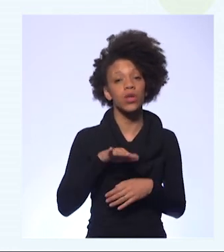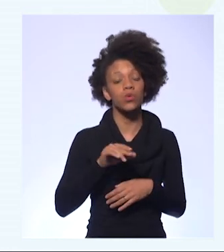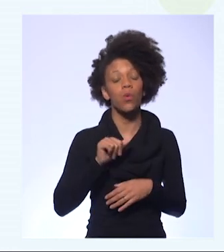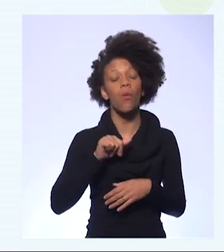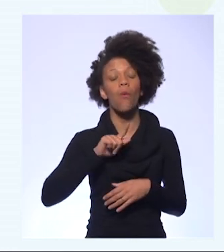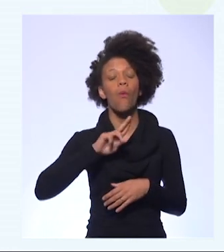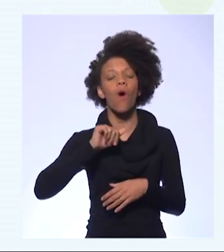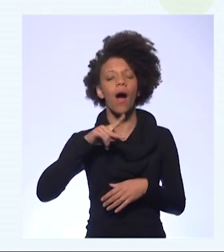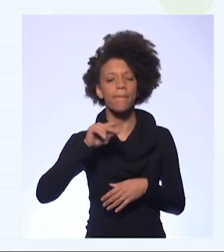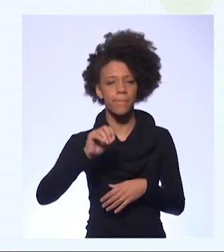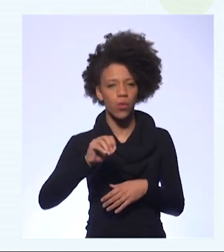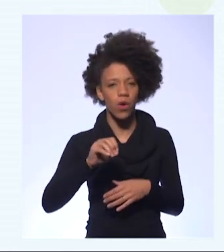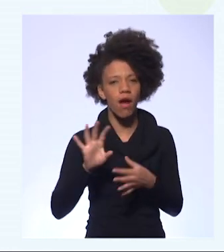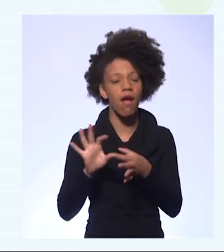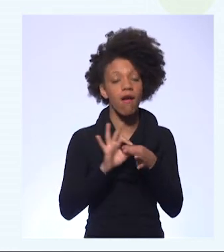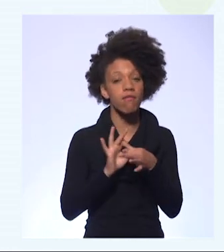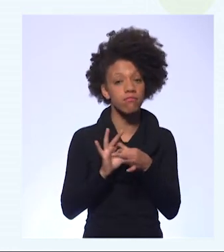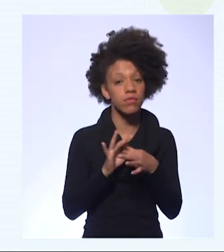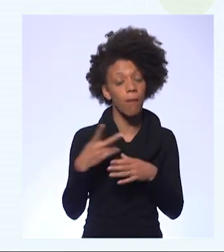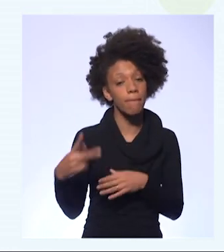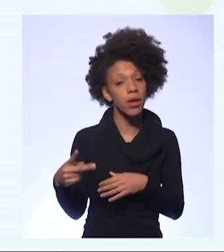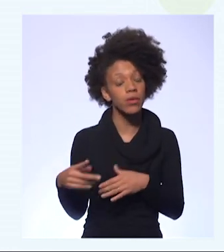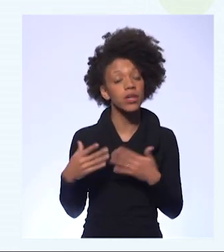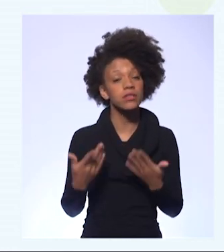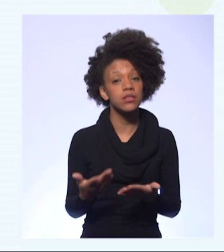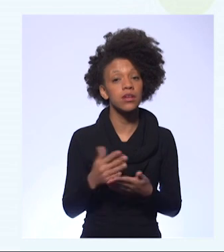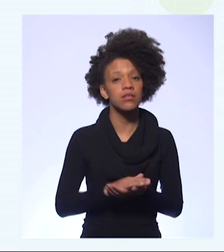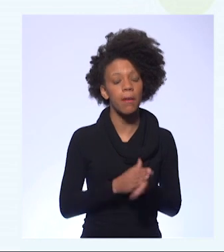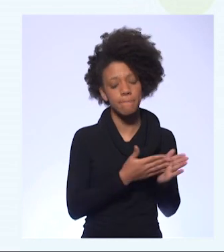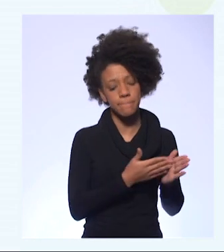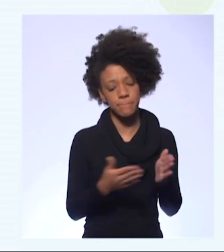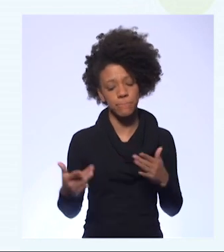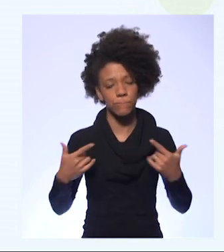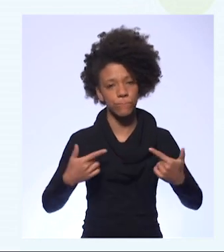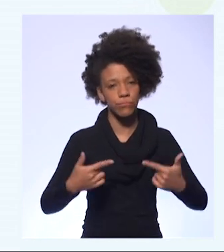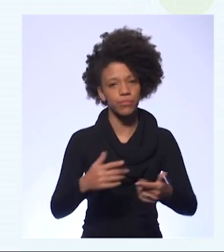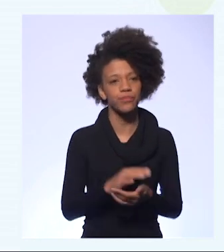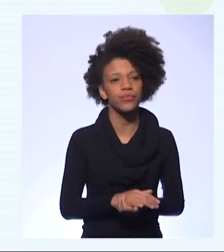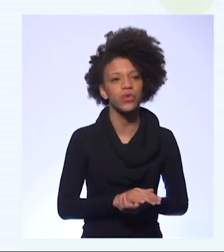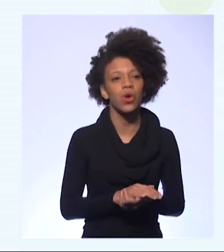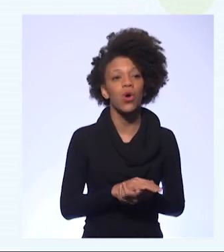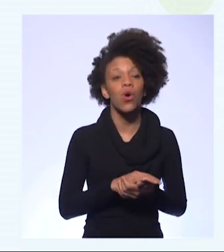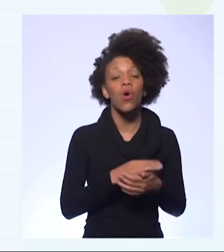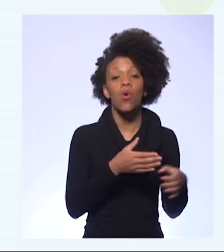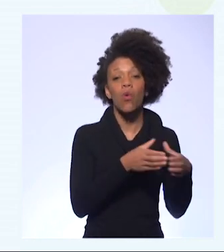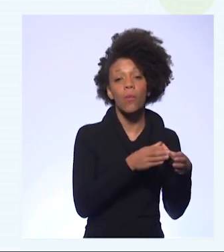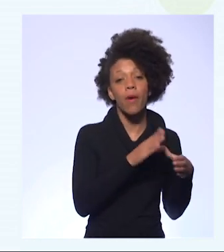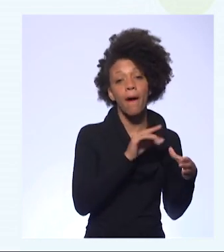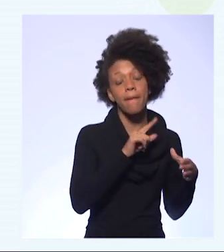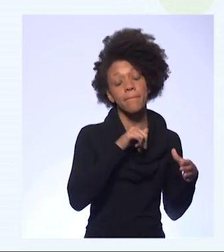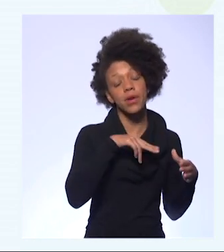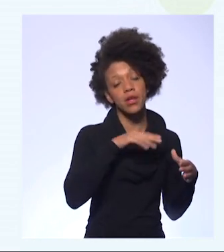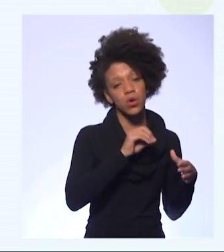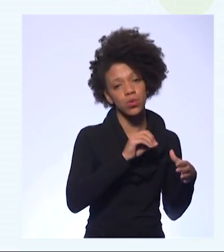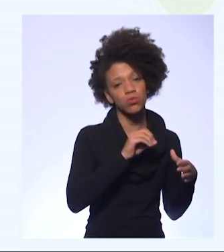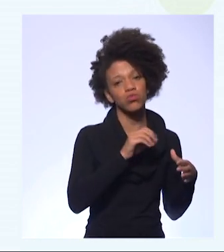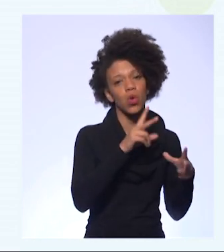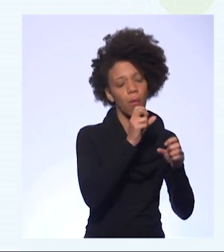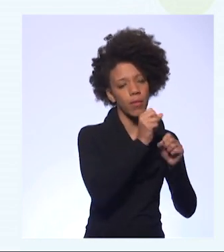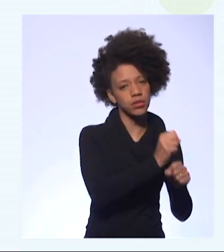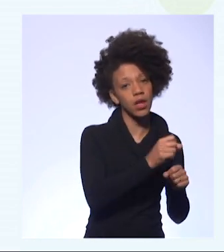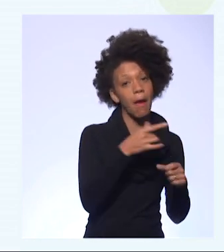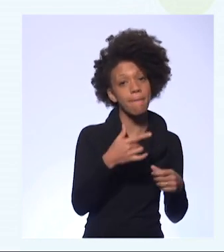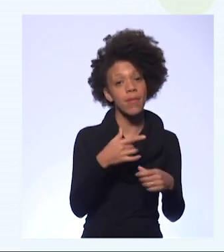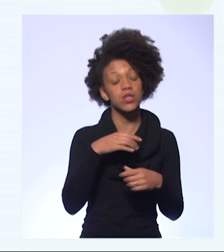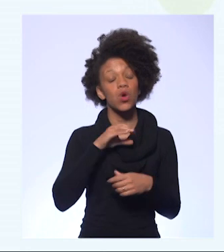é era aliado do Paraguai e ele tava fazendo por uma guerra civil os bancos estavam no poder mas os colorados